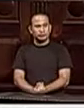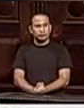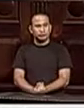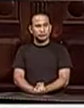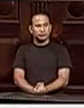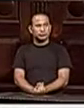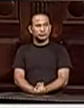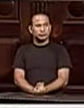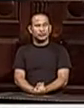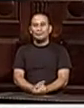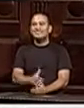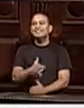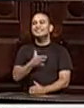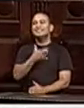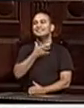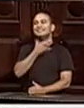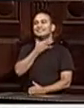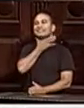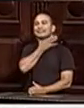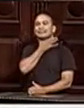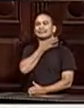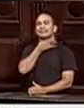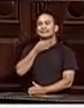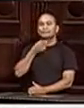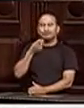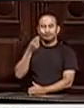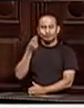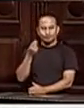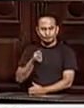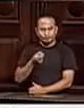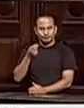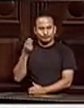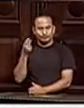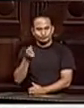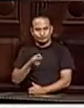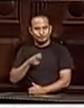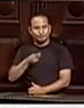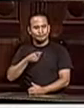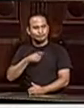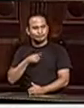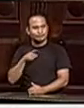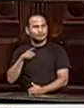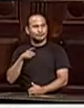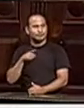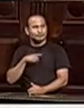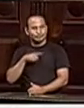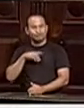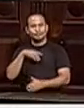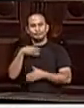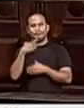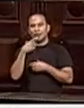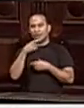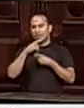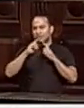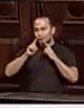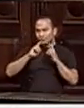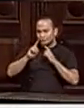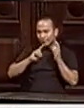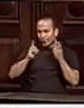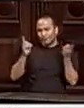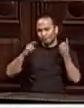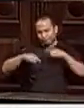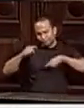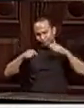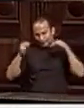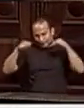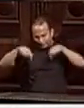a tal da crise que há muito tempo vem se falando, se discutindo e debatendo nesta